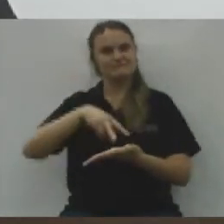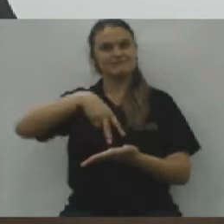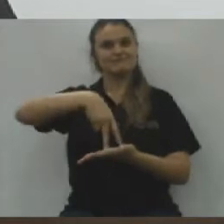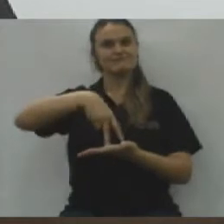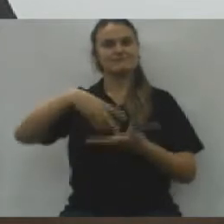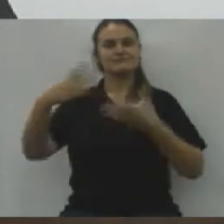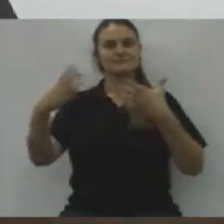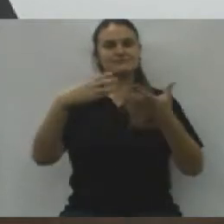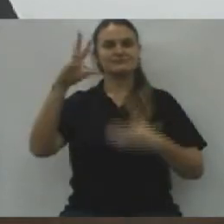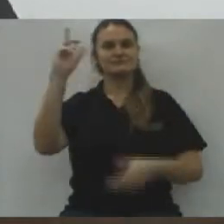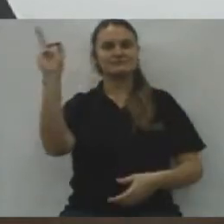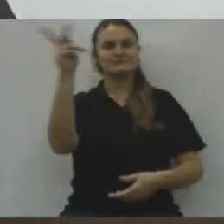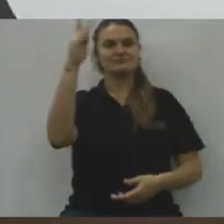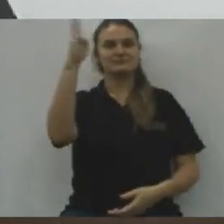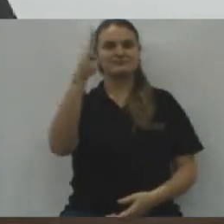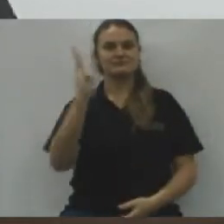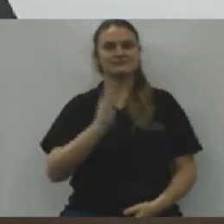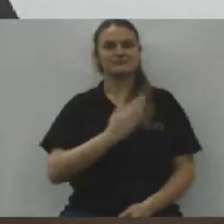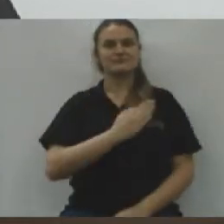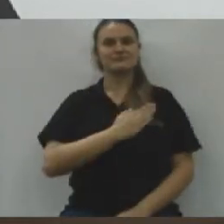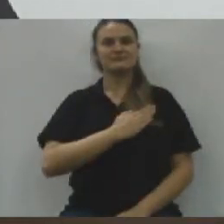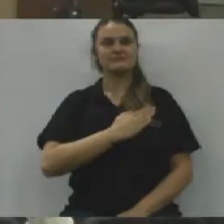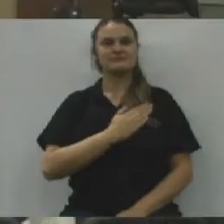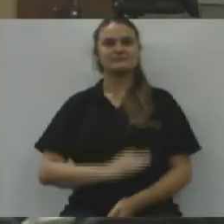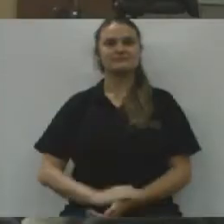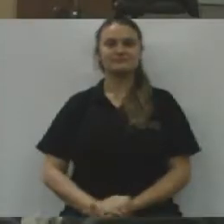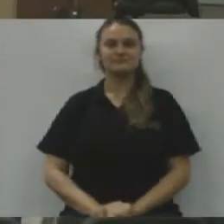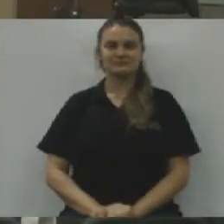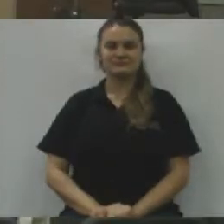pé, cantemos o hino nacional brasileiro.